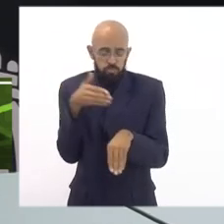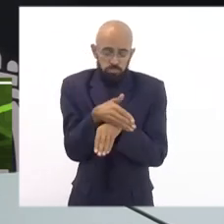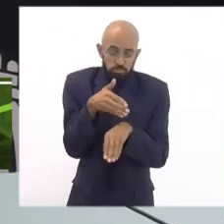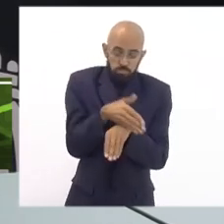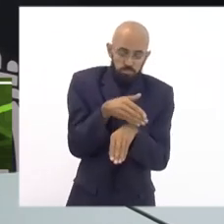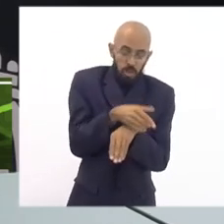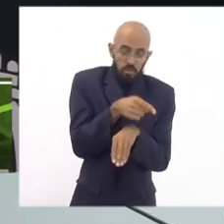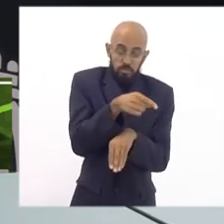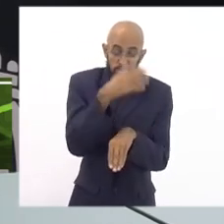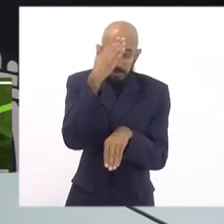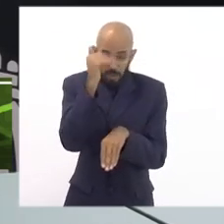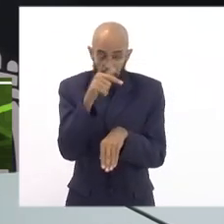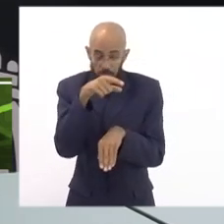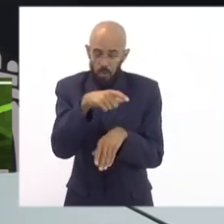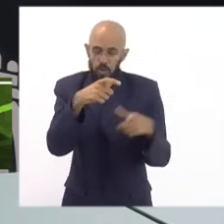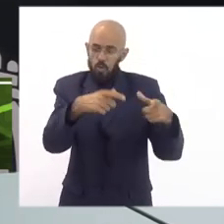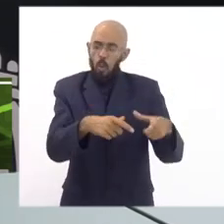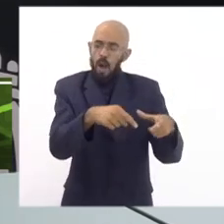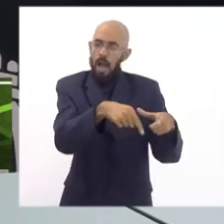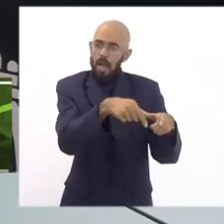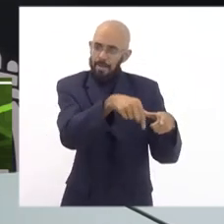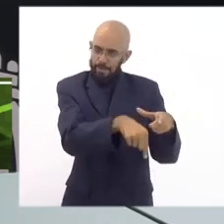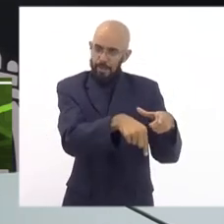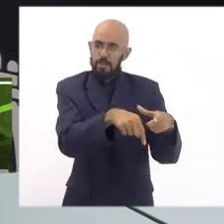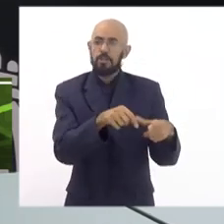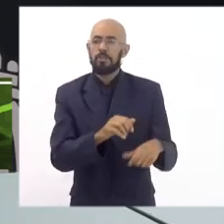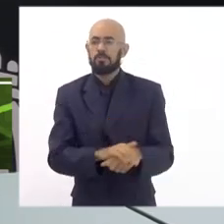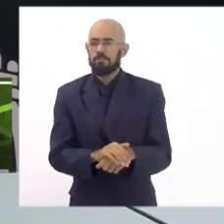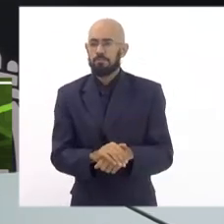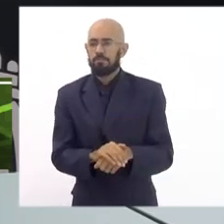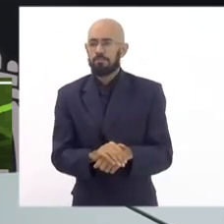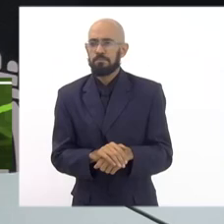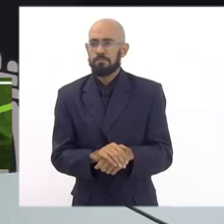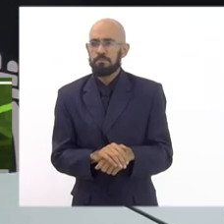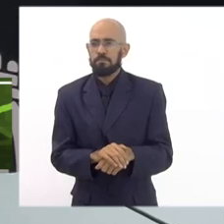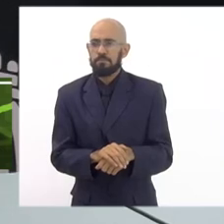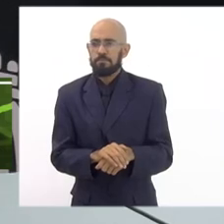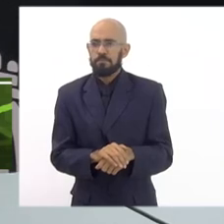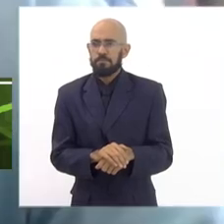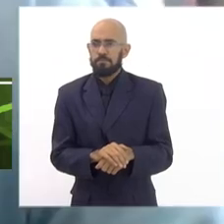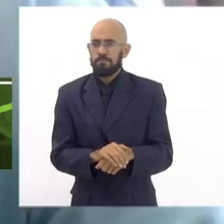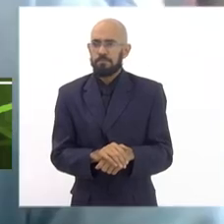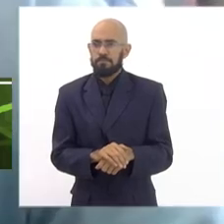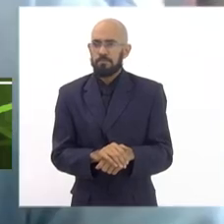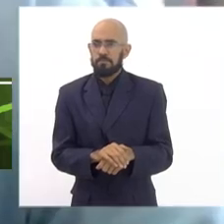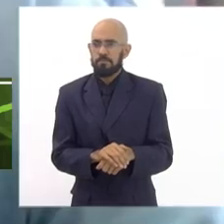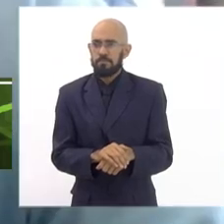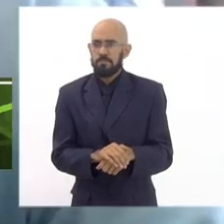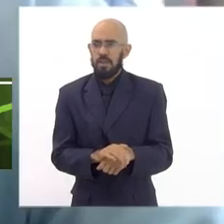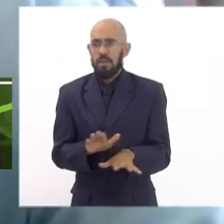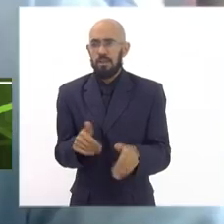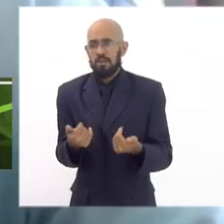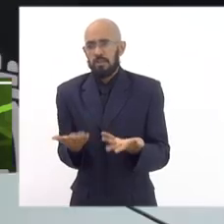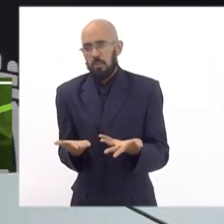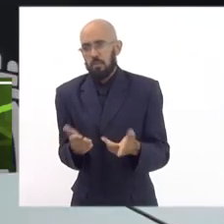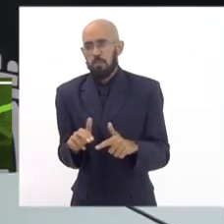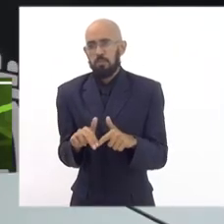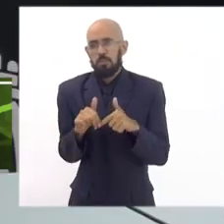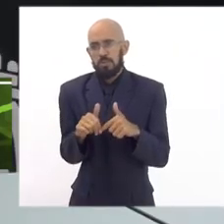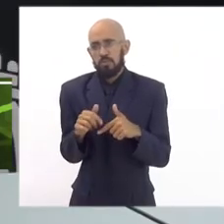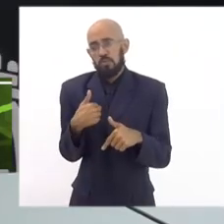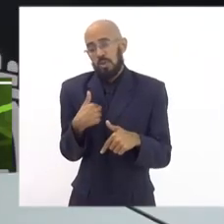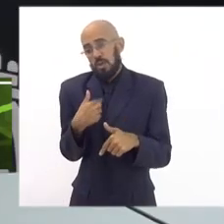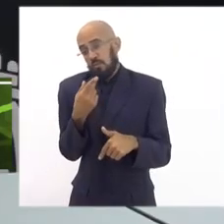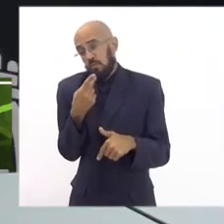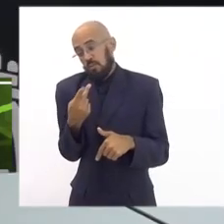lá saibam de que espaço é aquele, né? Então, obrigado, eu ouso dizer, né, na